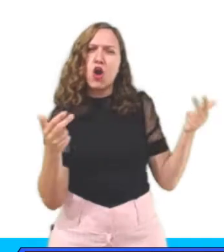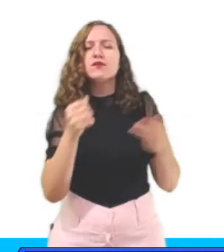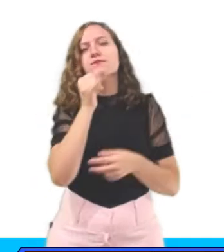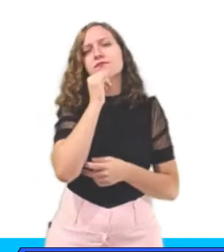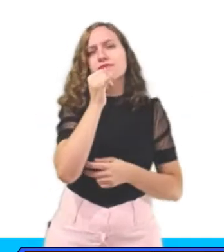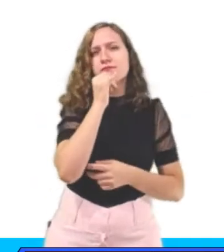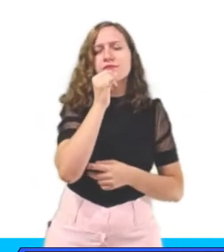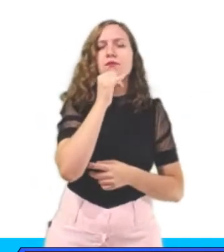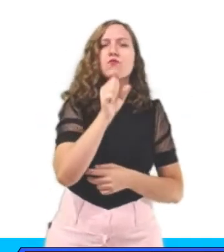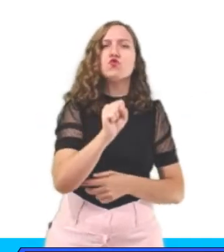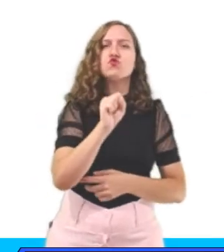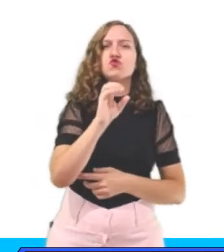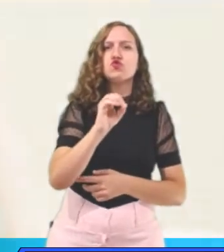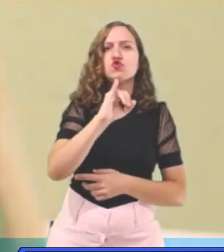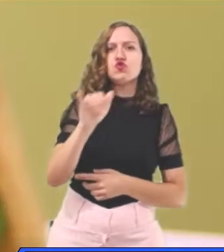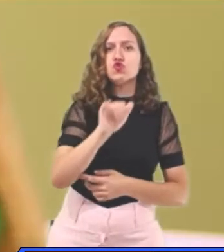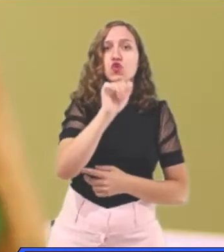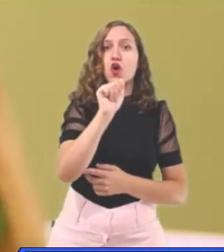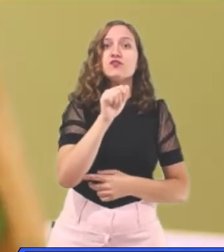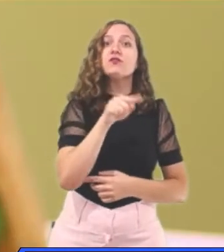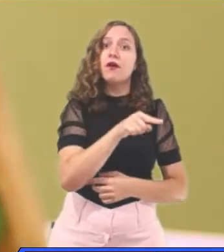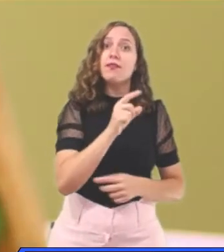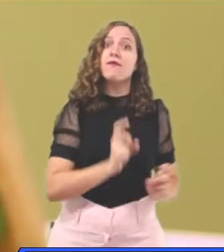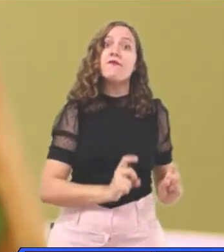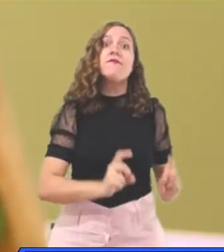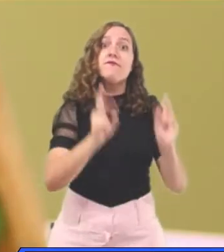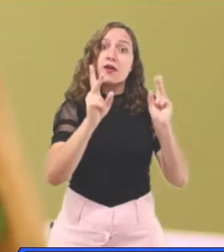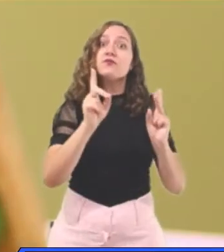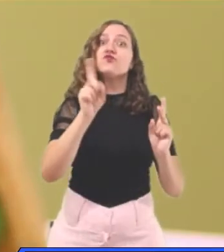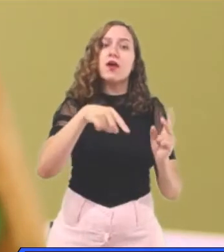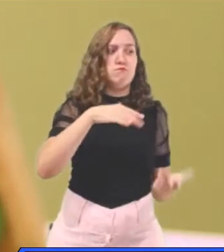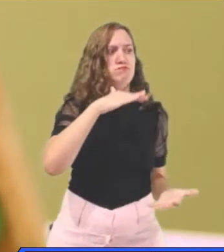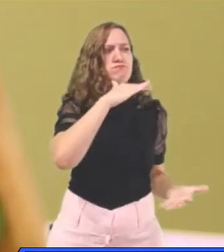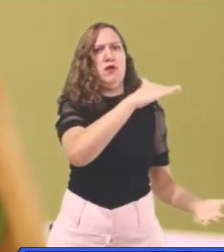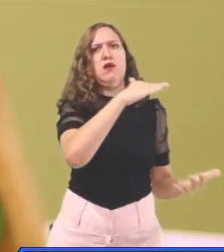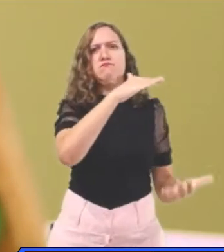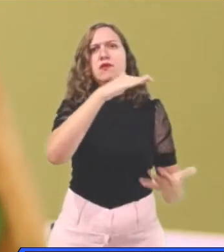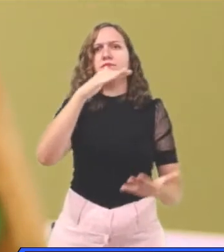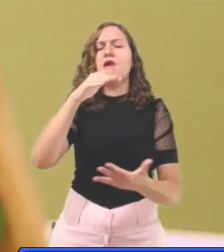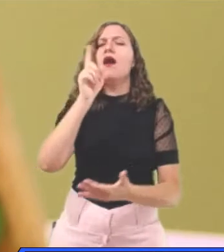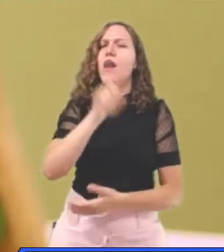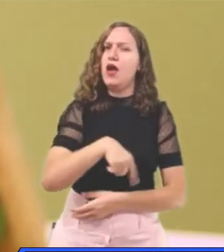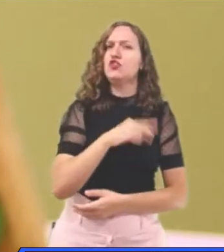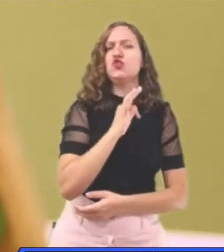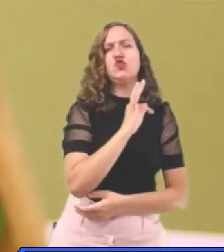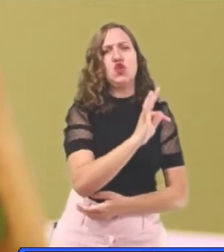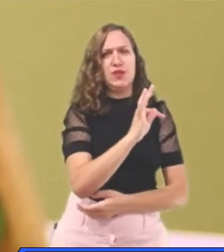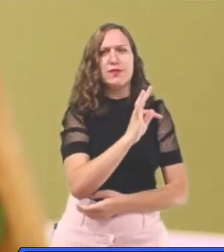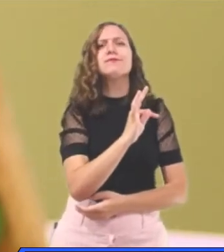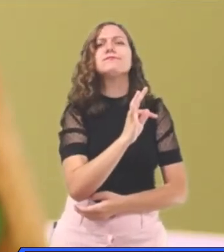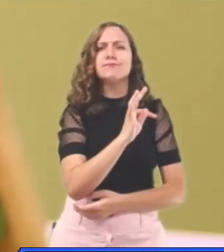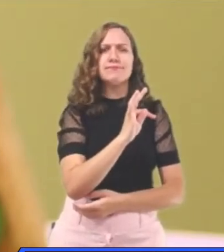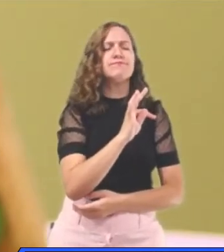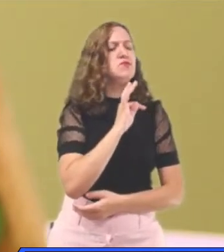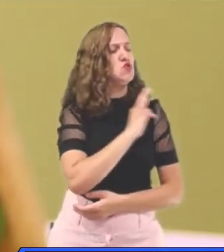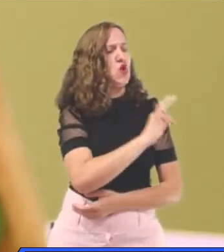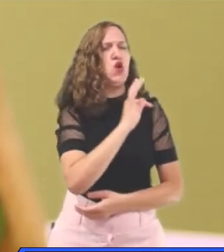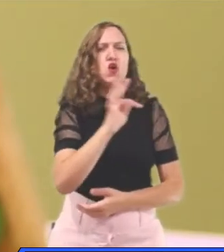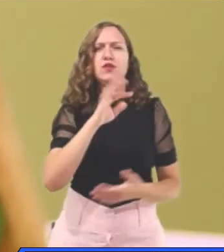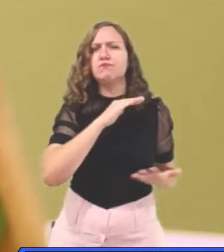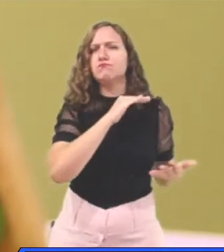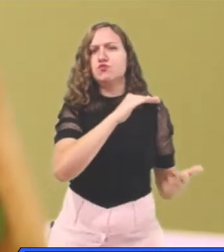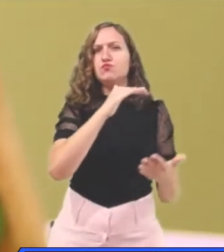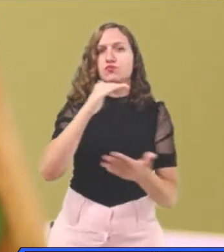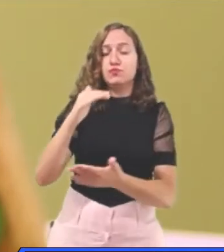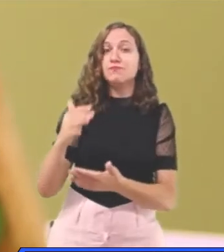soja, por exemplo, eles vendem em sacas, toneladas e toneladas. E agora,